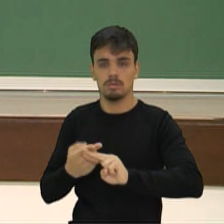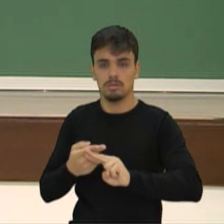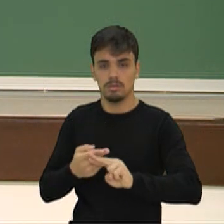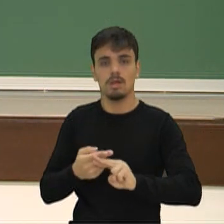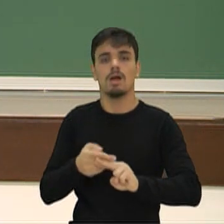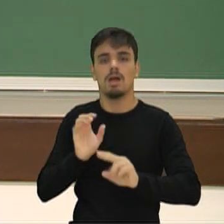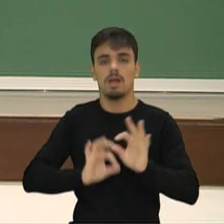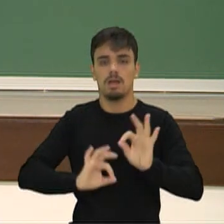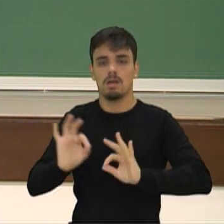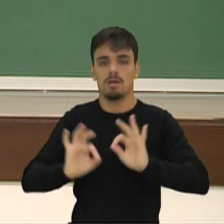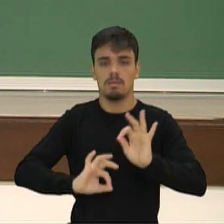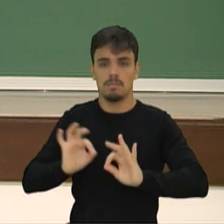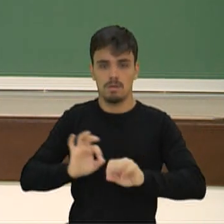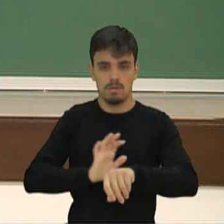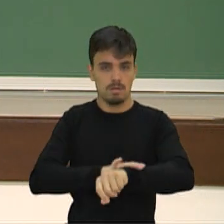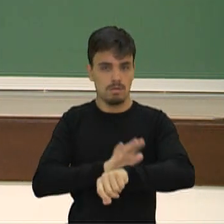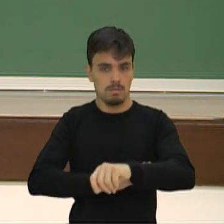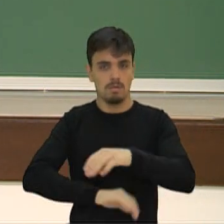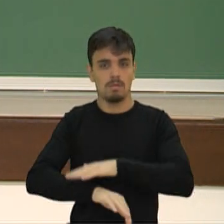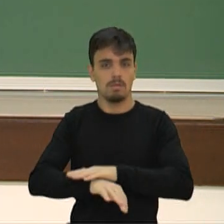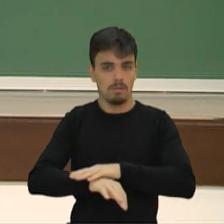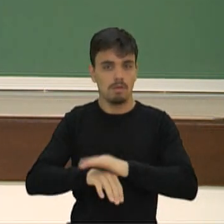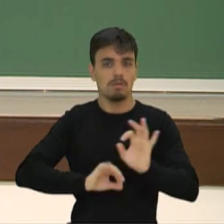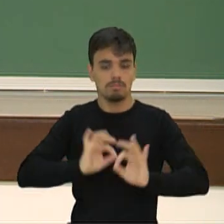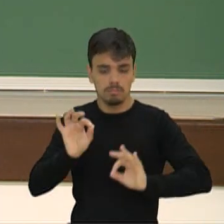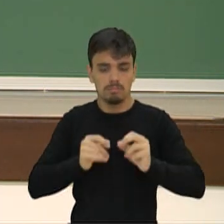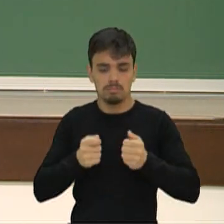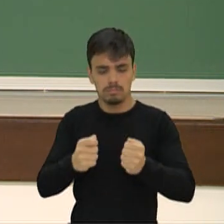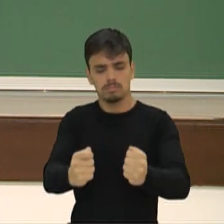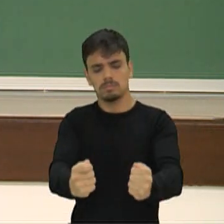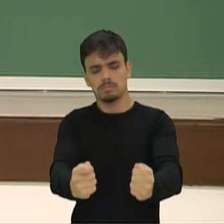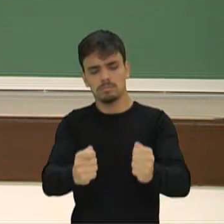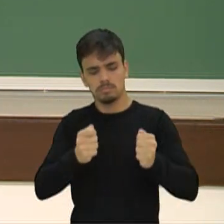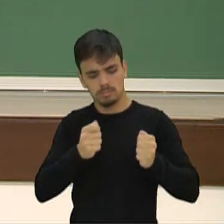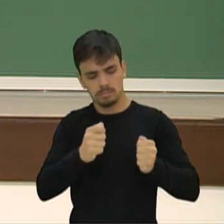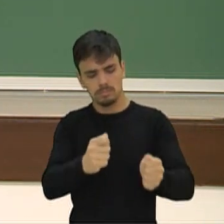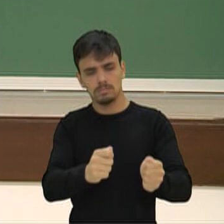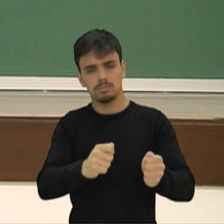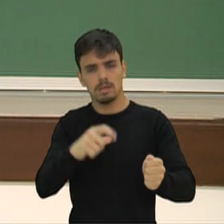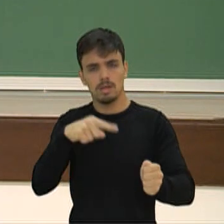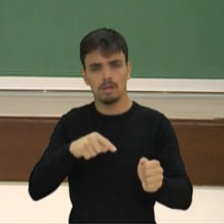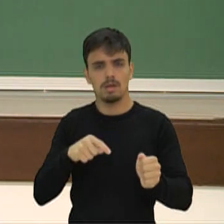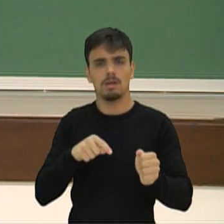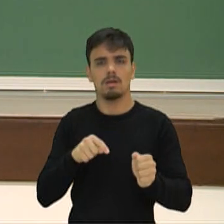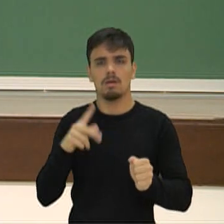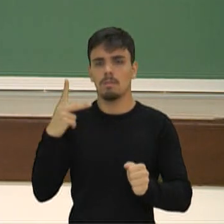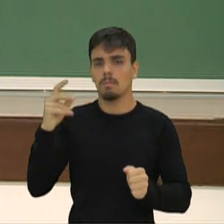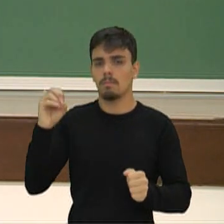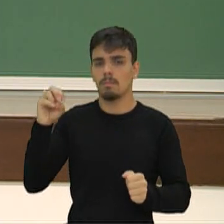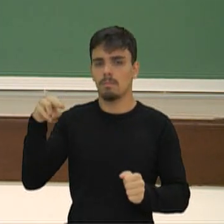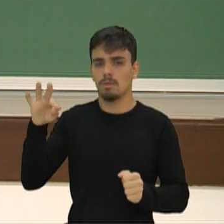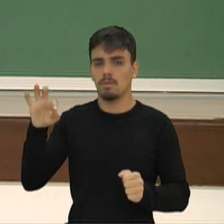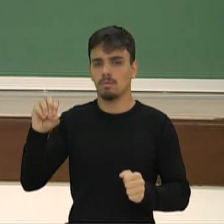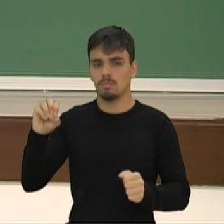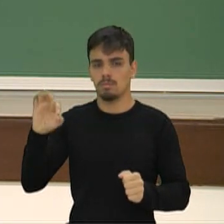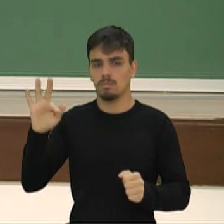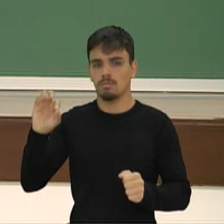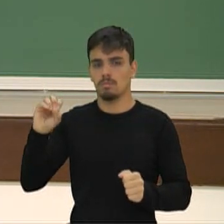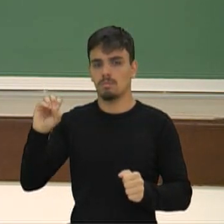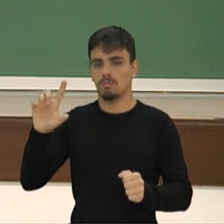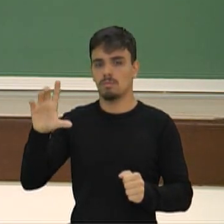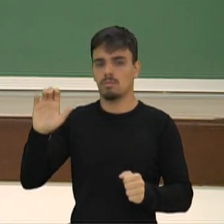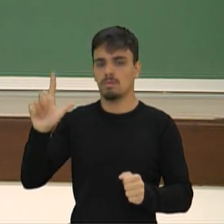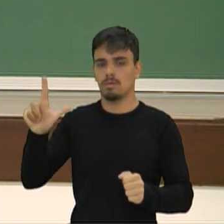um regulador. E nesse regulador que eles têm ali, eles conseguem estar acertando o que a gente chama de ponto focal para fazer uma leitura mais adequada,